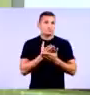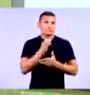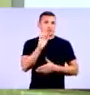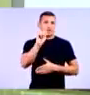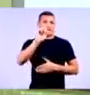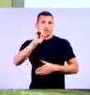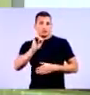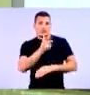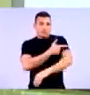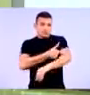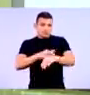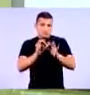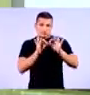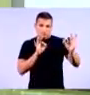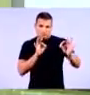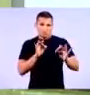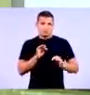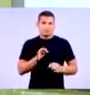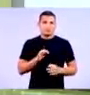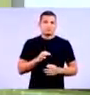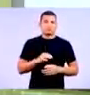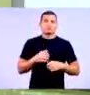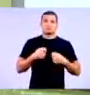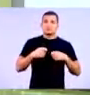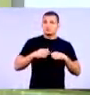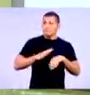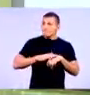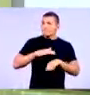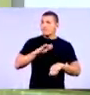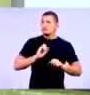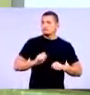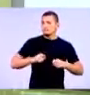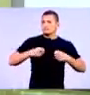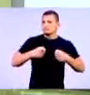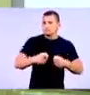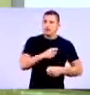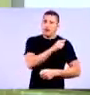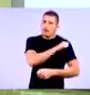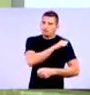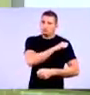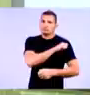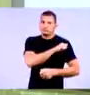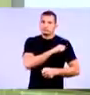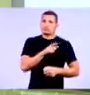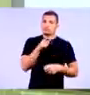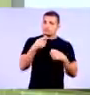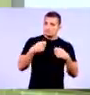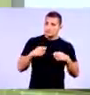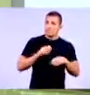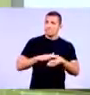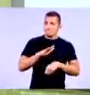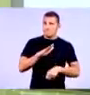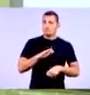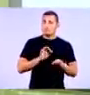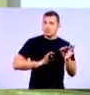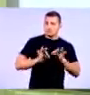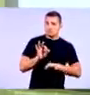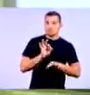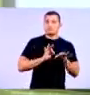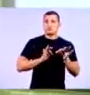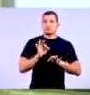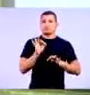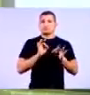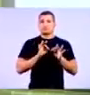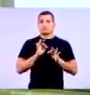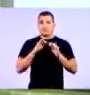exige muito mais do aluno do que, às vezes, um curso presencial, porque você tem que ter muito mais organização e disciplina nos seus estudos. E